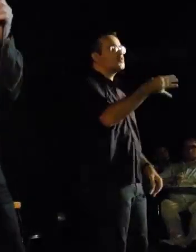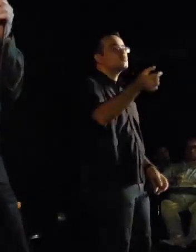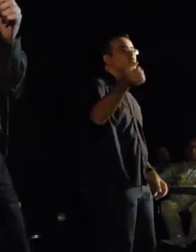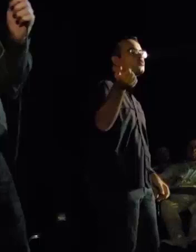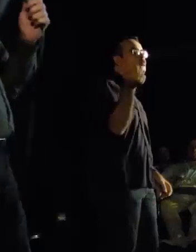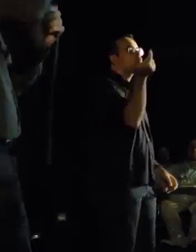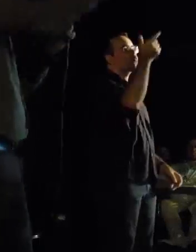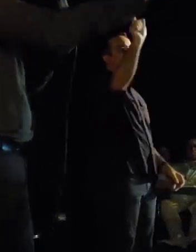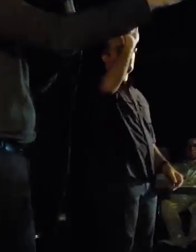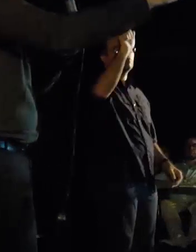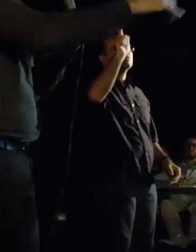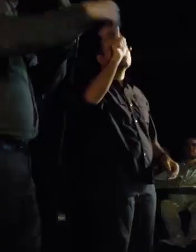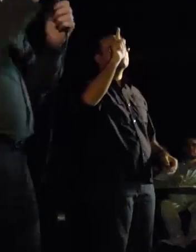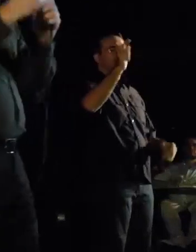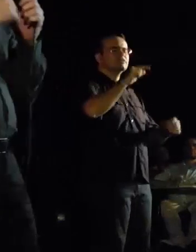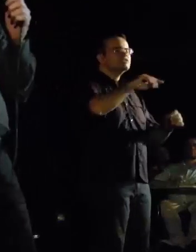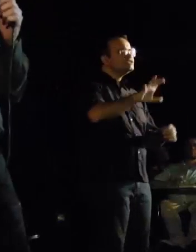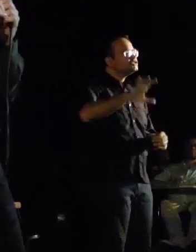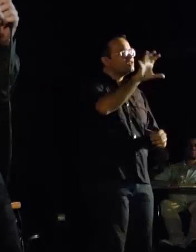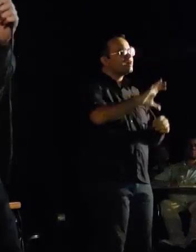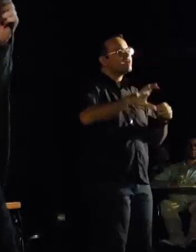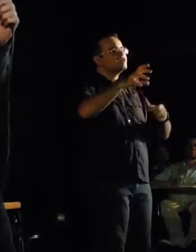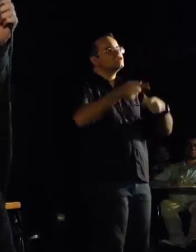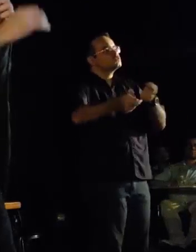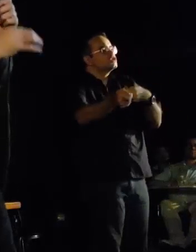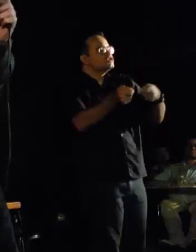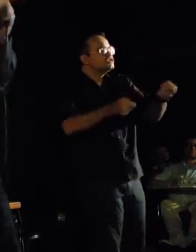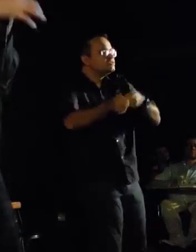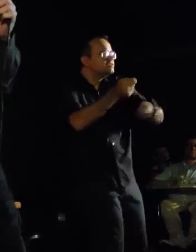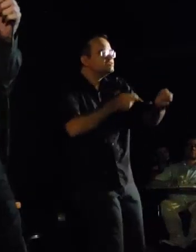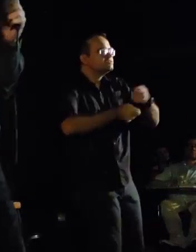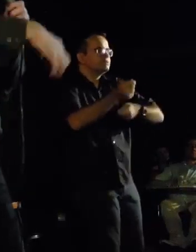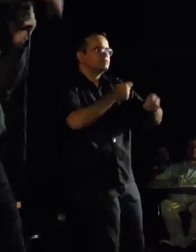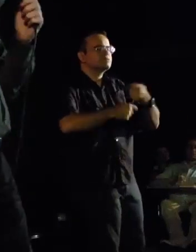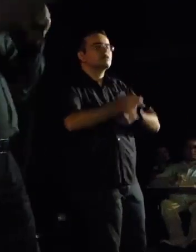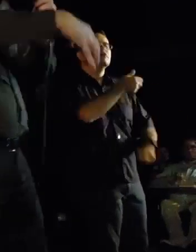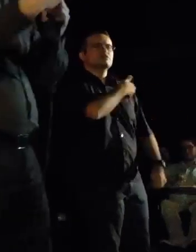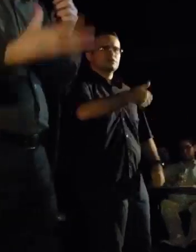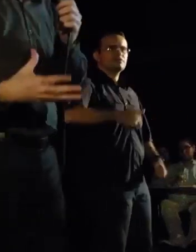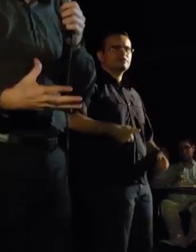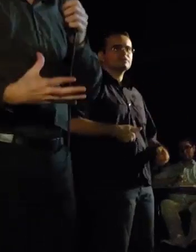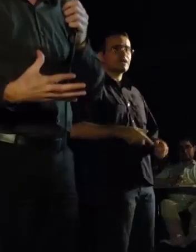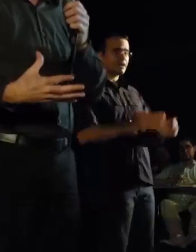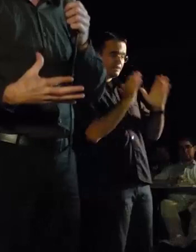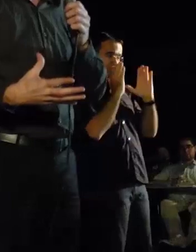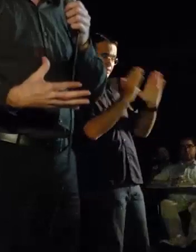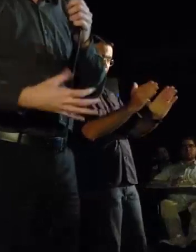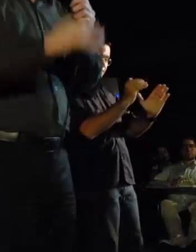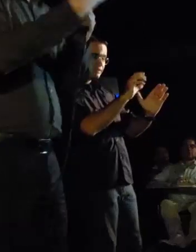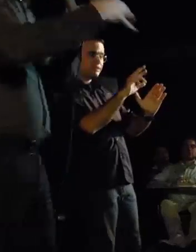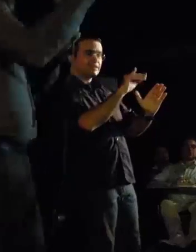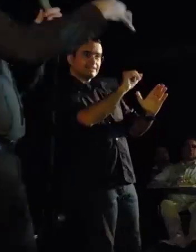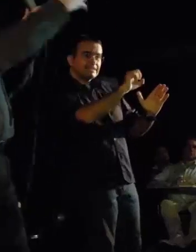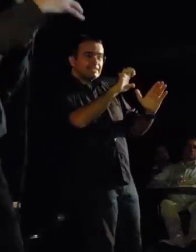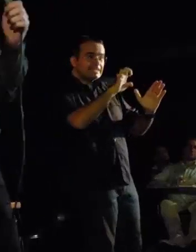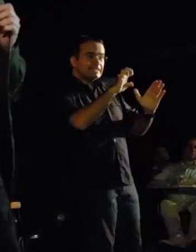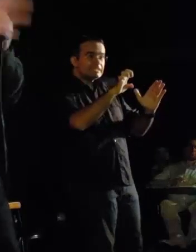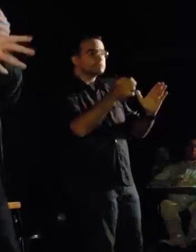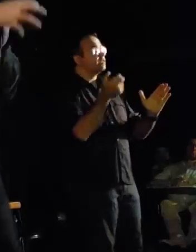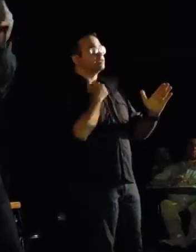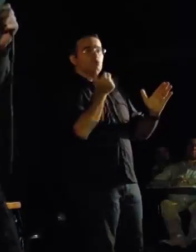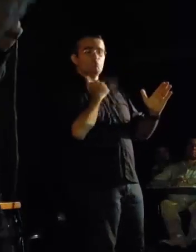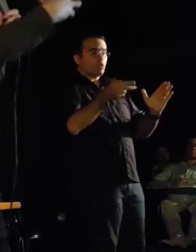forma econômica, algum outro arranjo. Ou seja, a crise ela era um ponto no qual não se poderia ficar. Só que nós